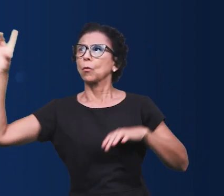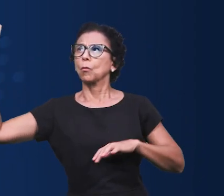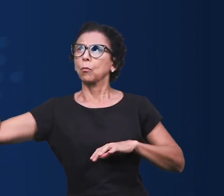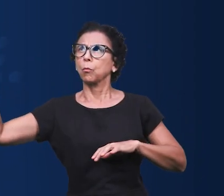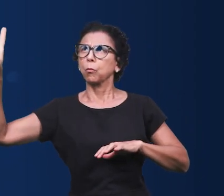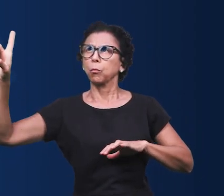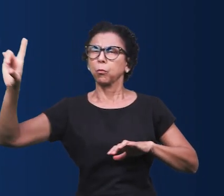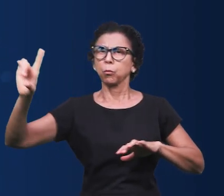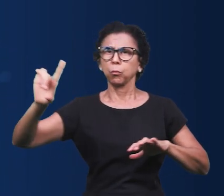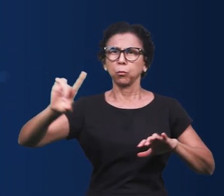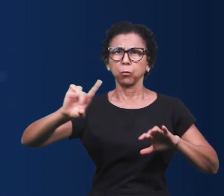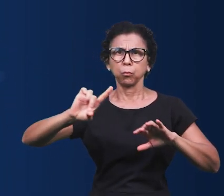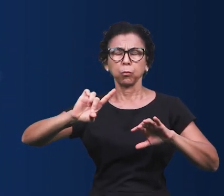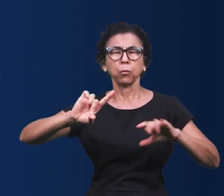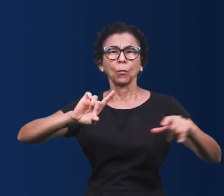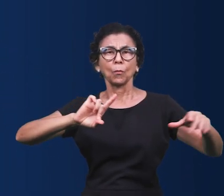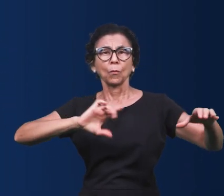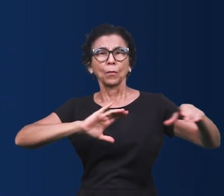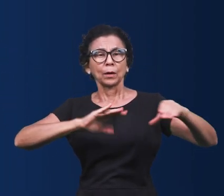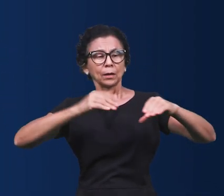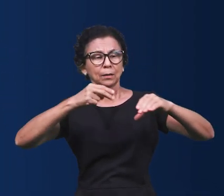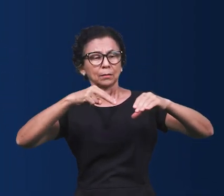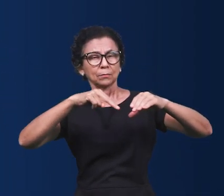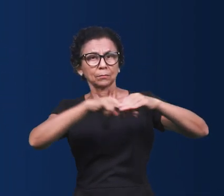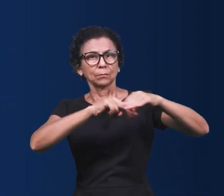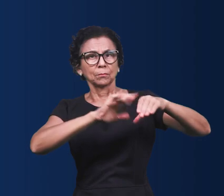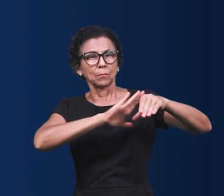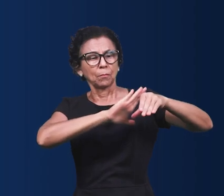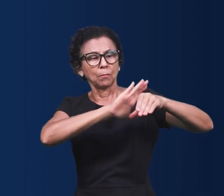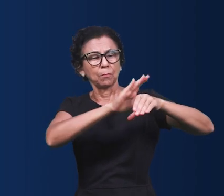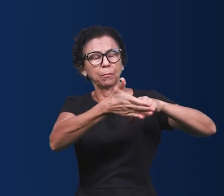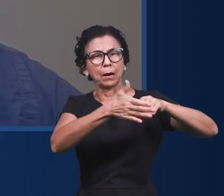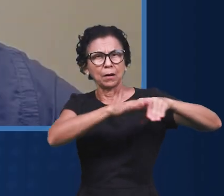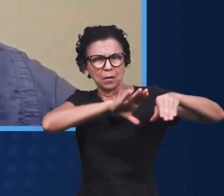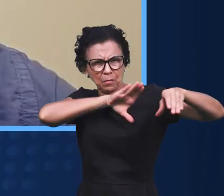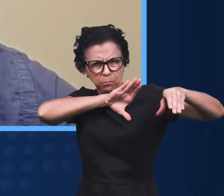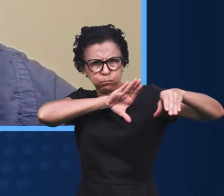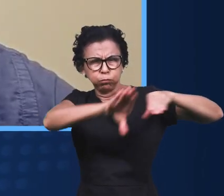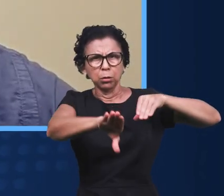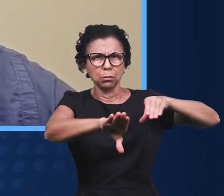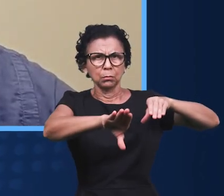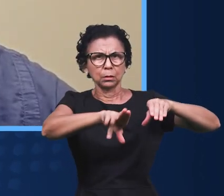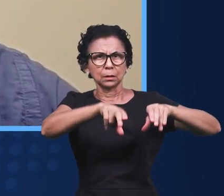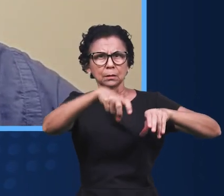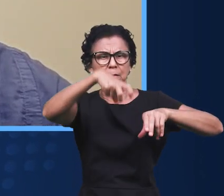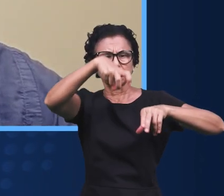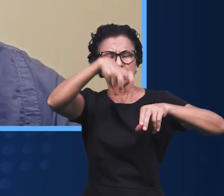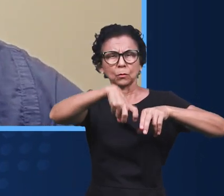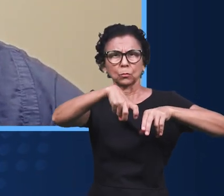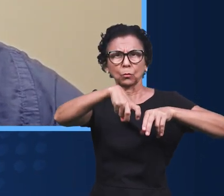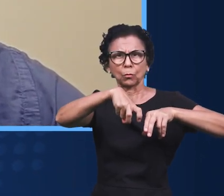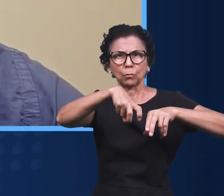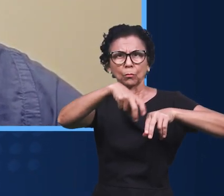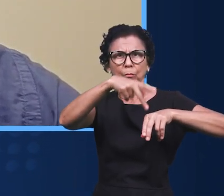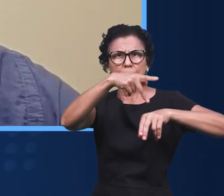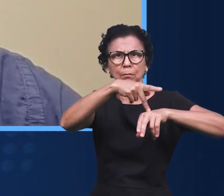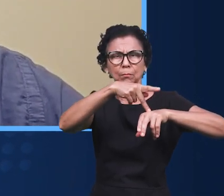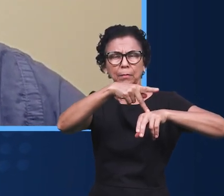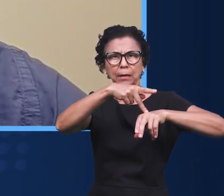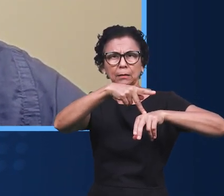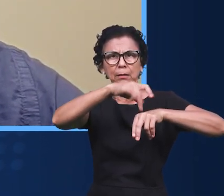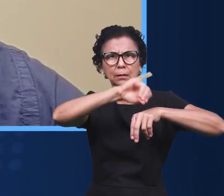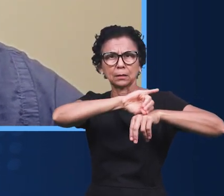chegou removendo a pedra e sentou-se sobre ela. E nesse mesmo capítulo, no verso 5, o